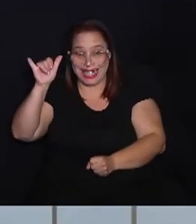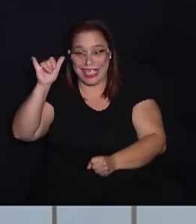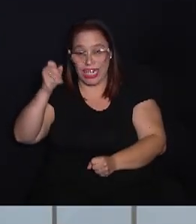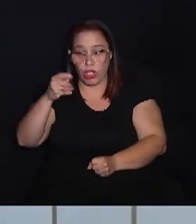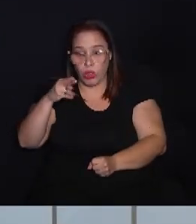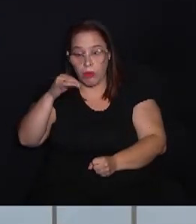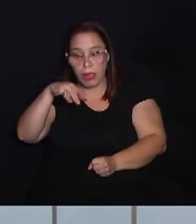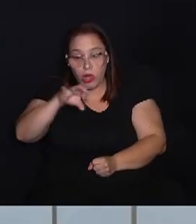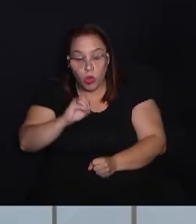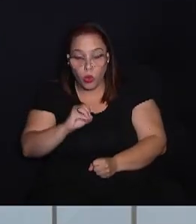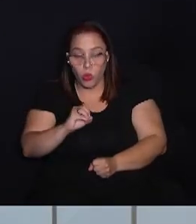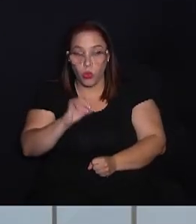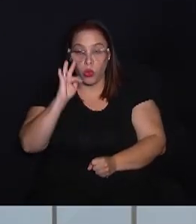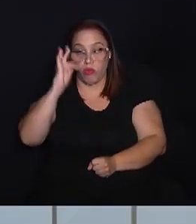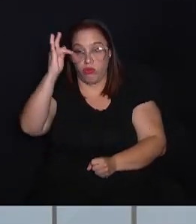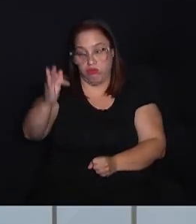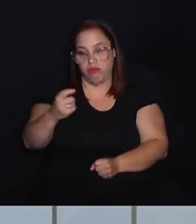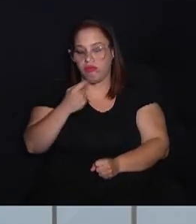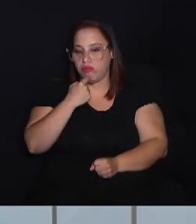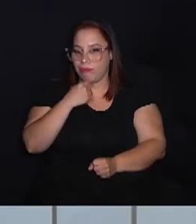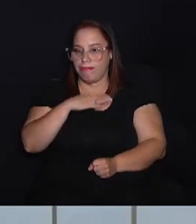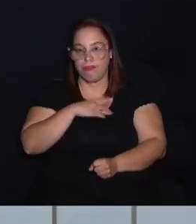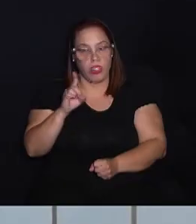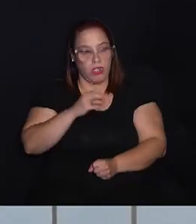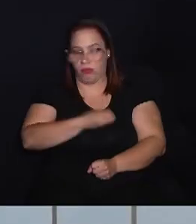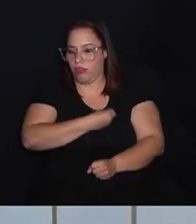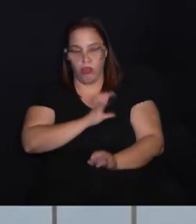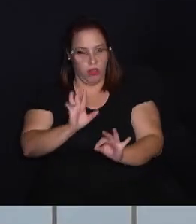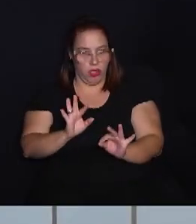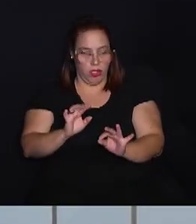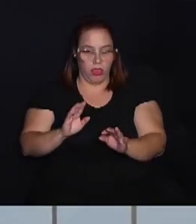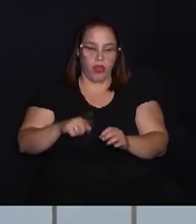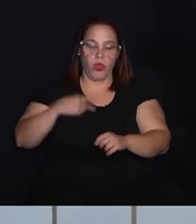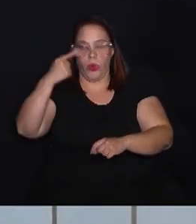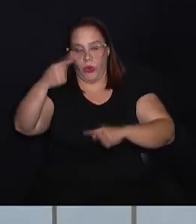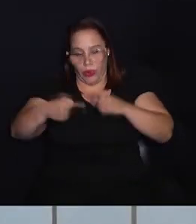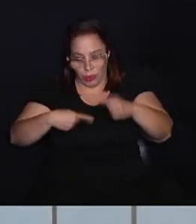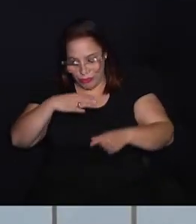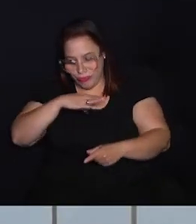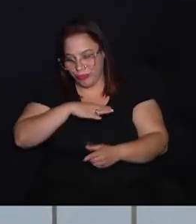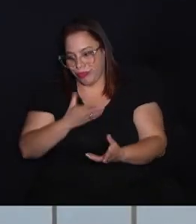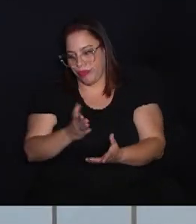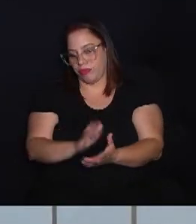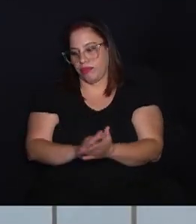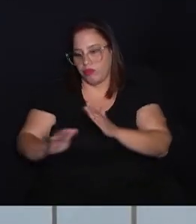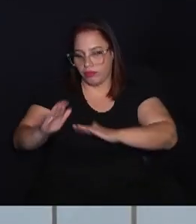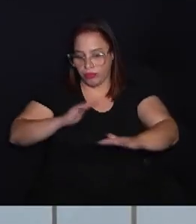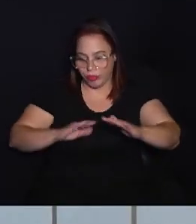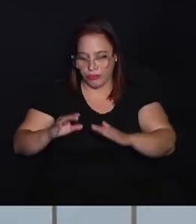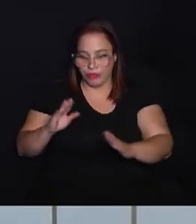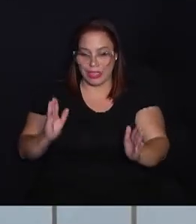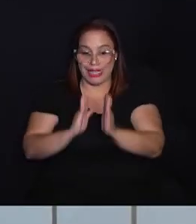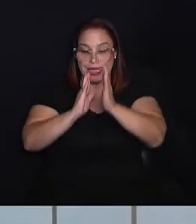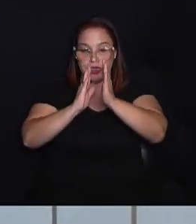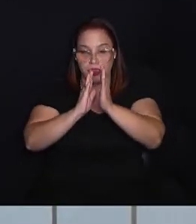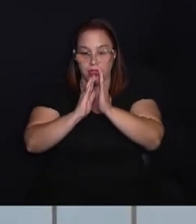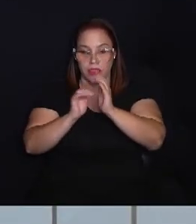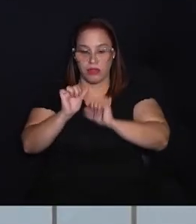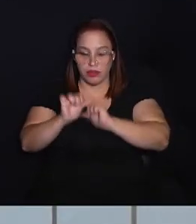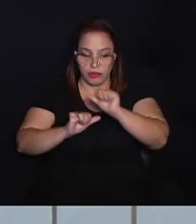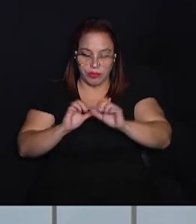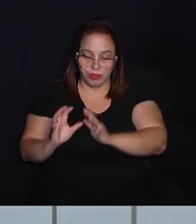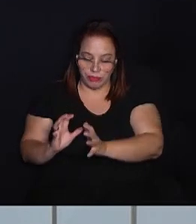que a gente tem que enfrentar de forma coletiva, sugerindo medidas tanto para o prefeito, como para o governo estadual e também para o governo federal.